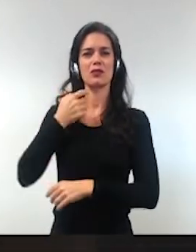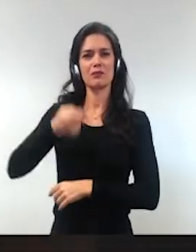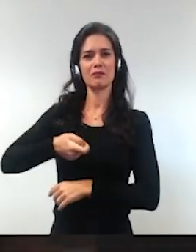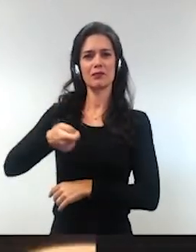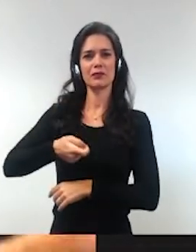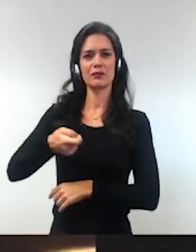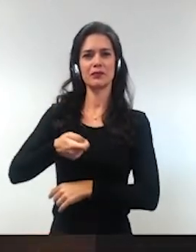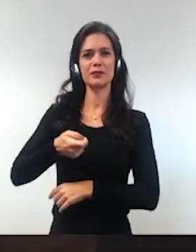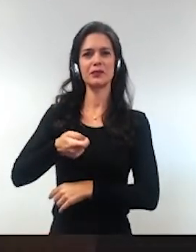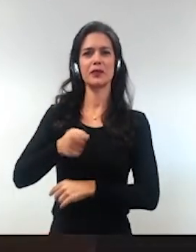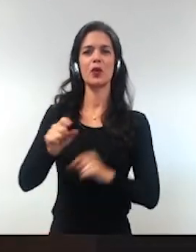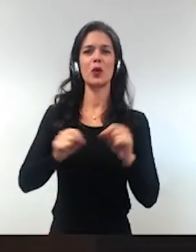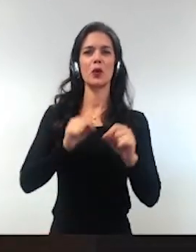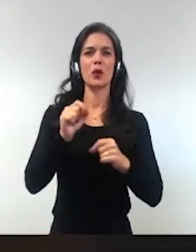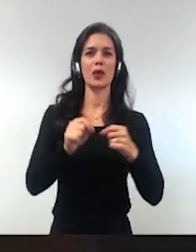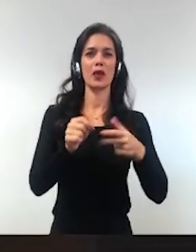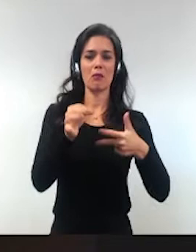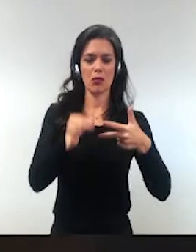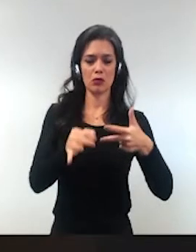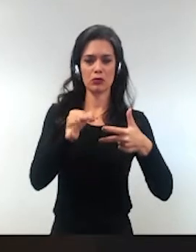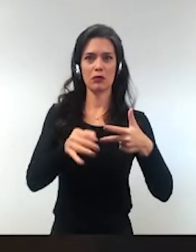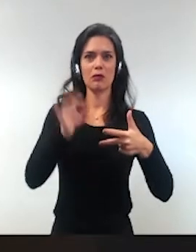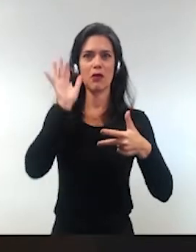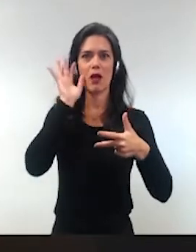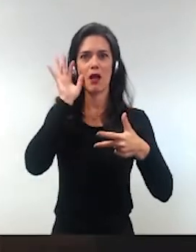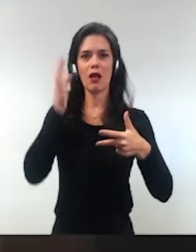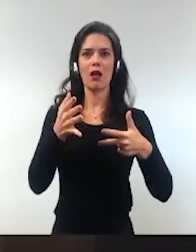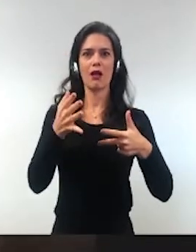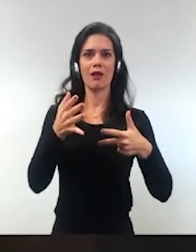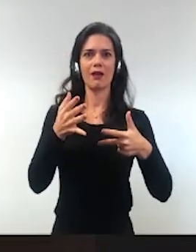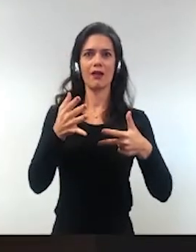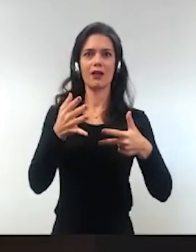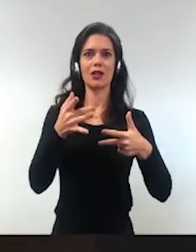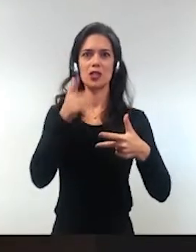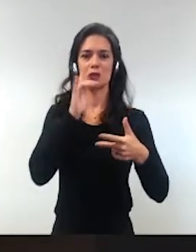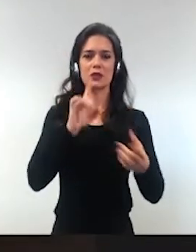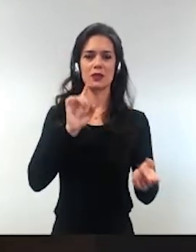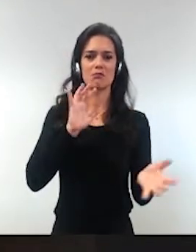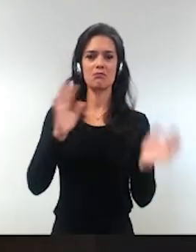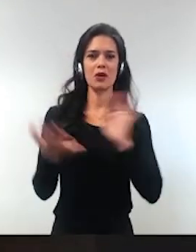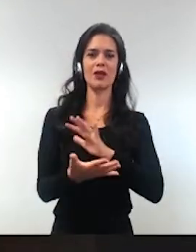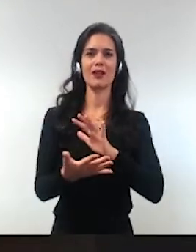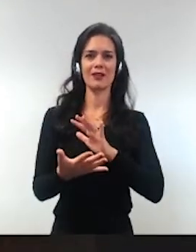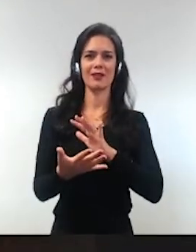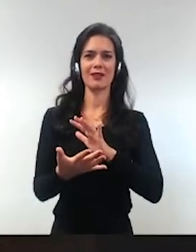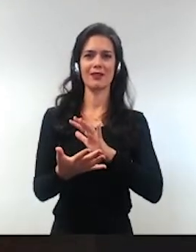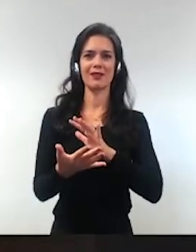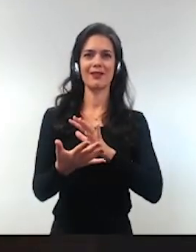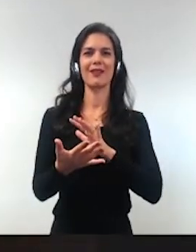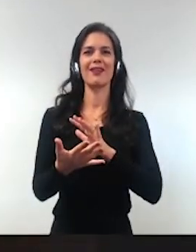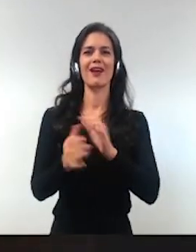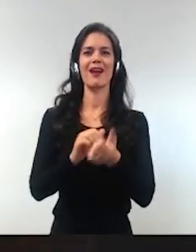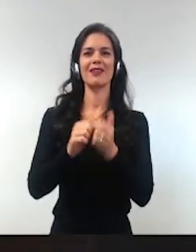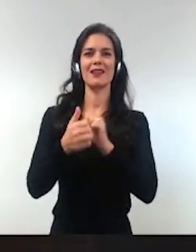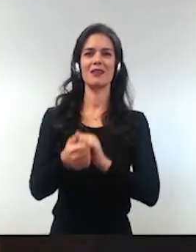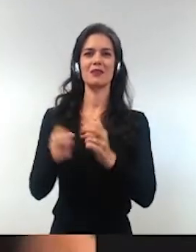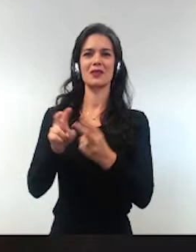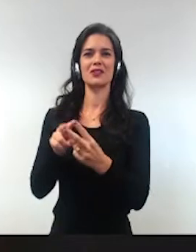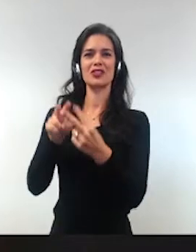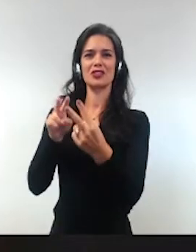que teve o Poder Judiciário de converter de forma muito rápida para o ambiente virtual os